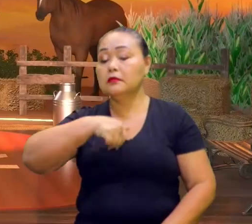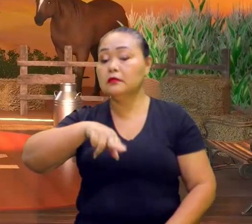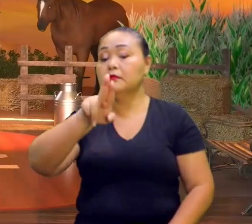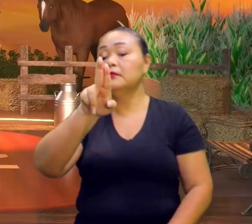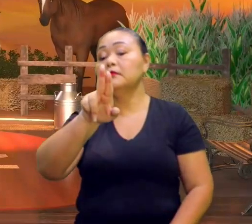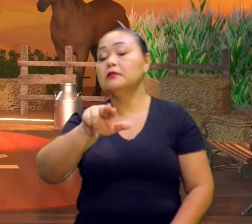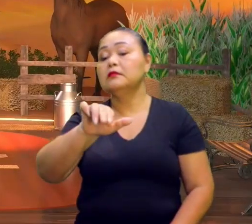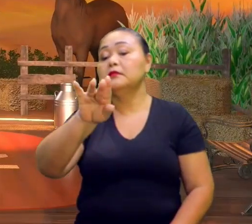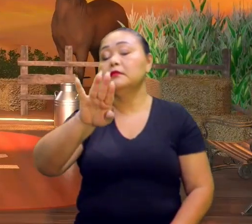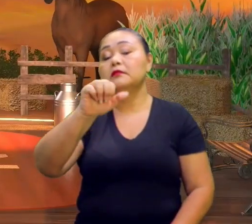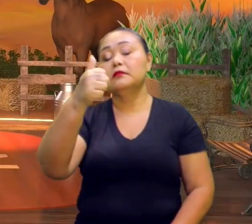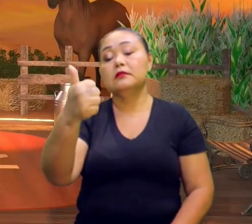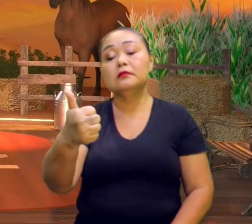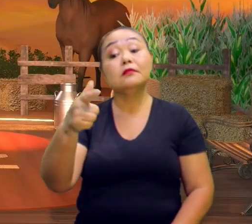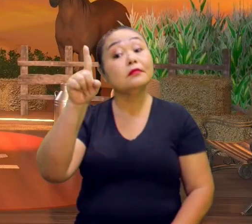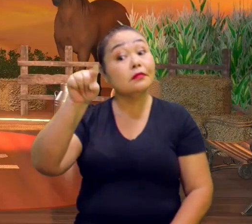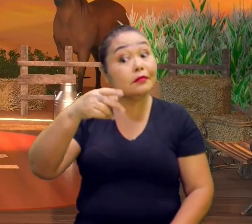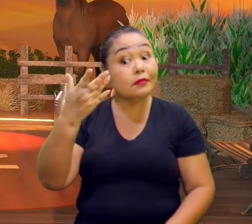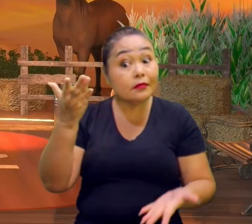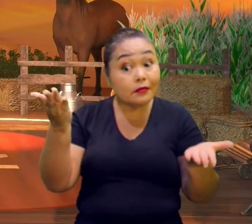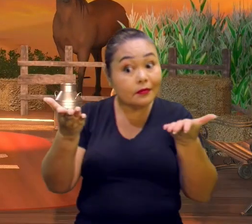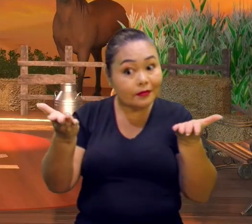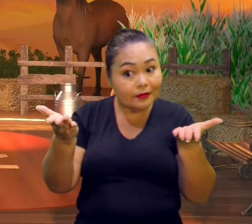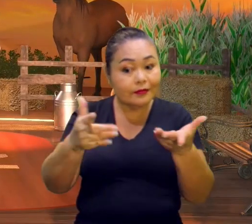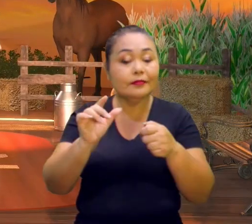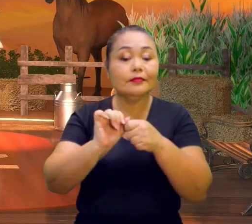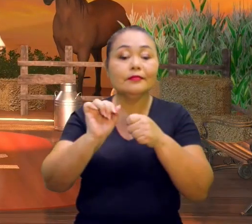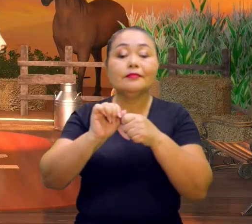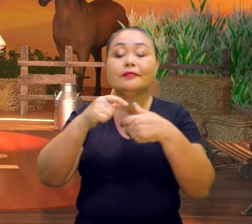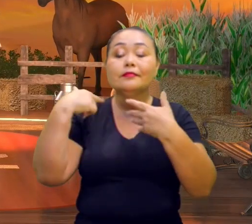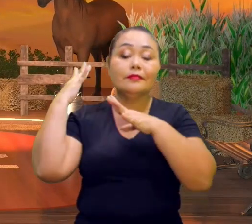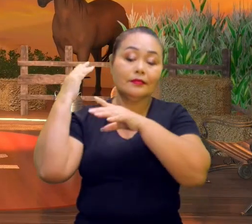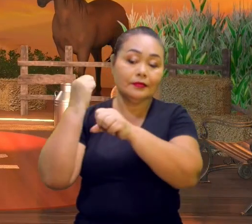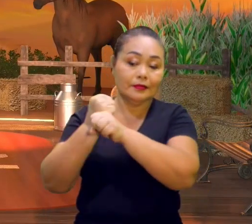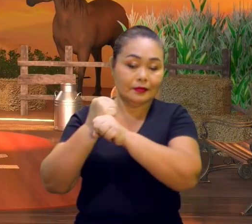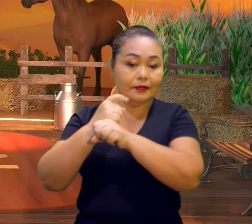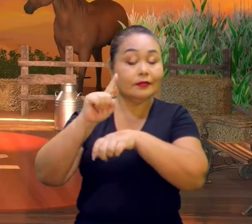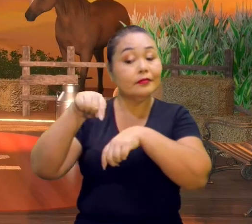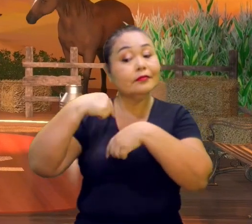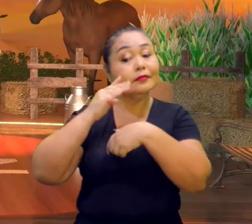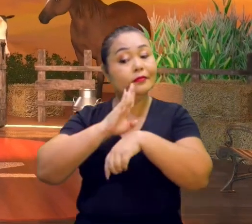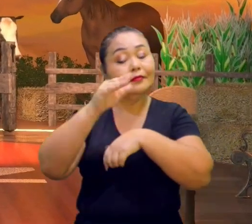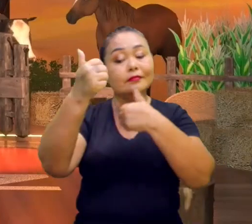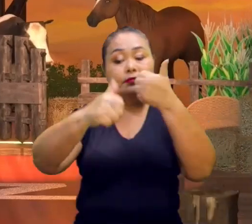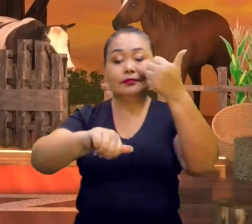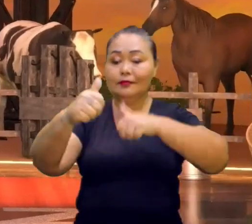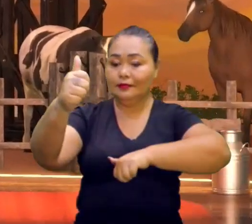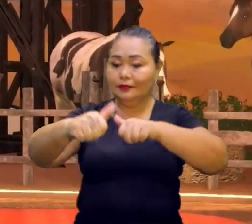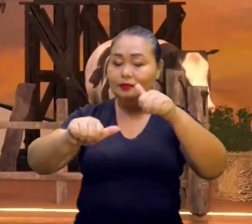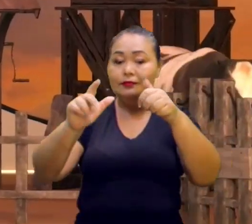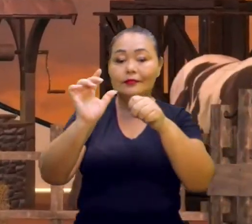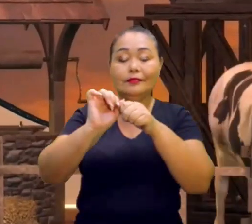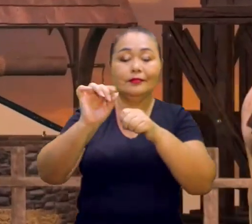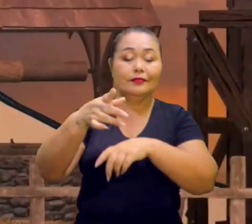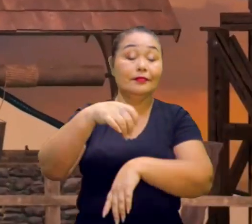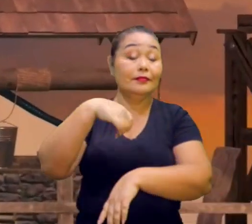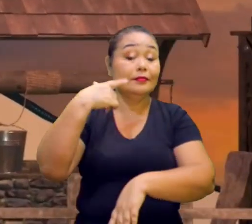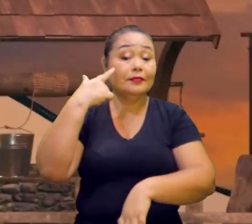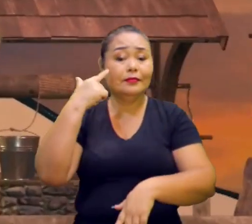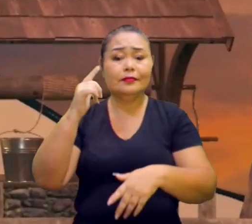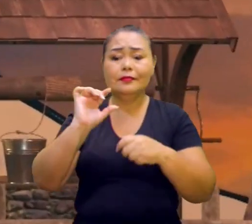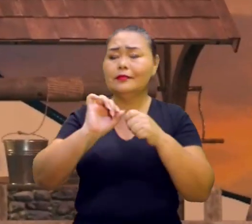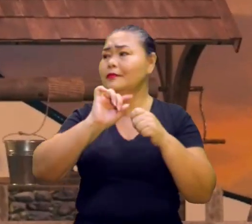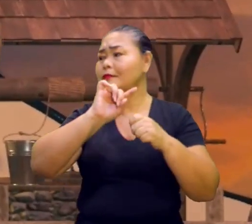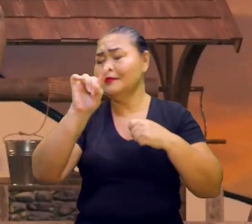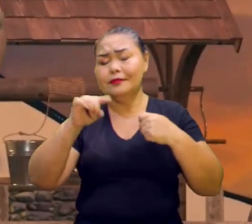meninos, chegamos nela, na bendita revisão para nossa avaliação, menino. Tem menino que sai, que adoece, que fica com